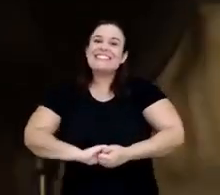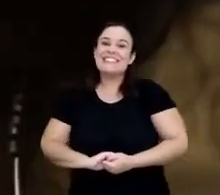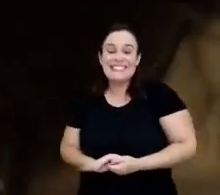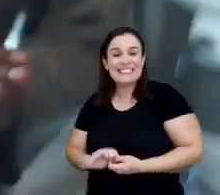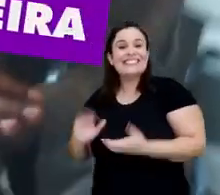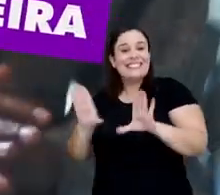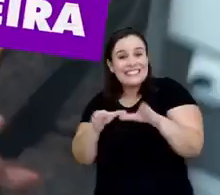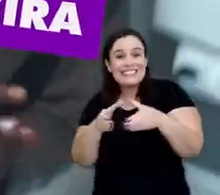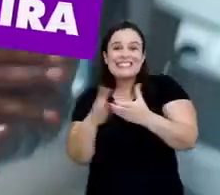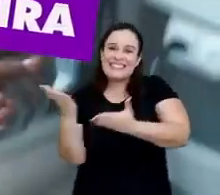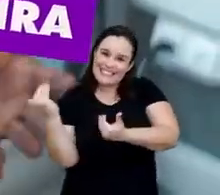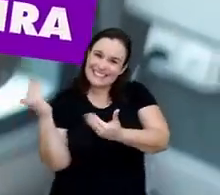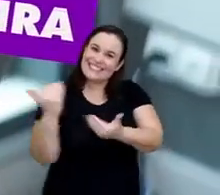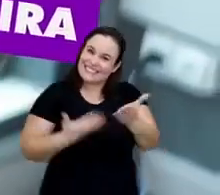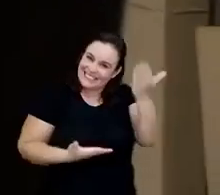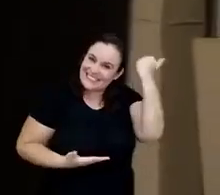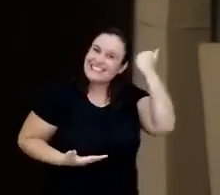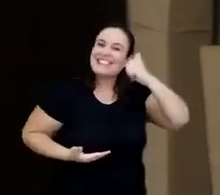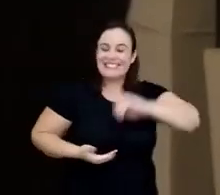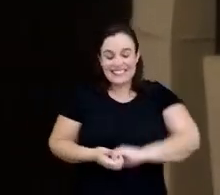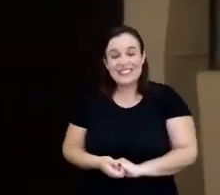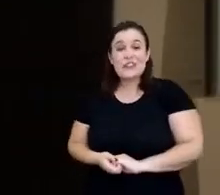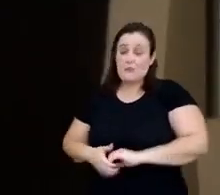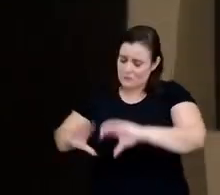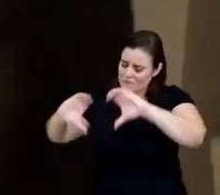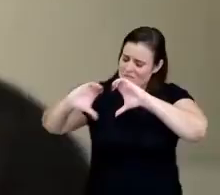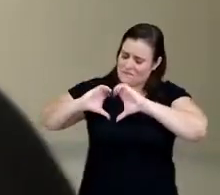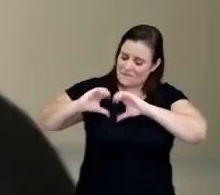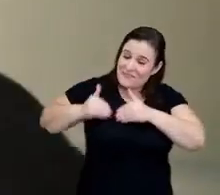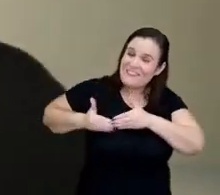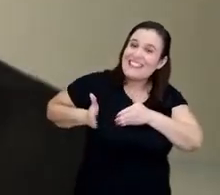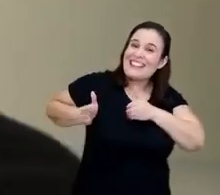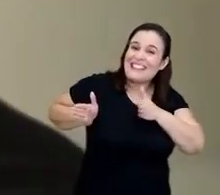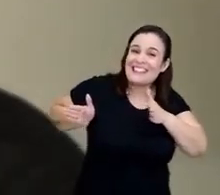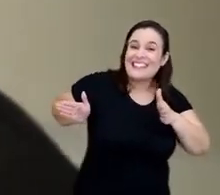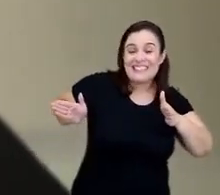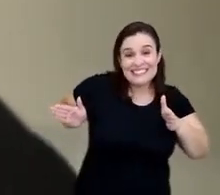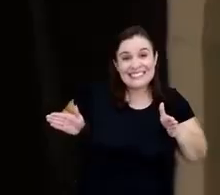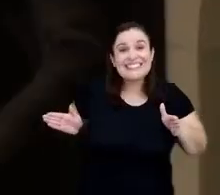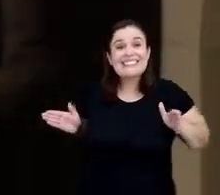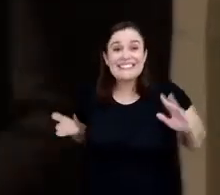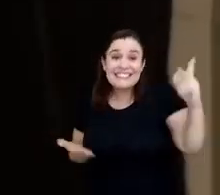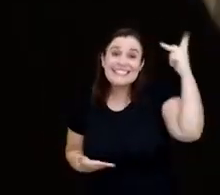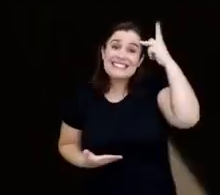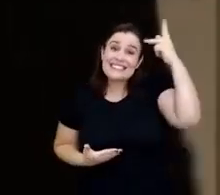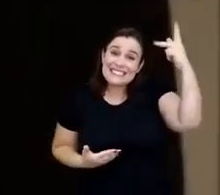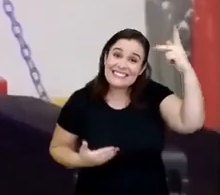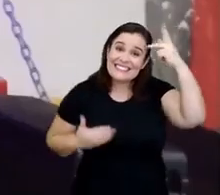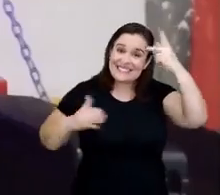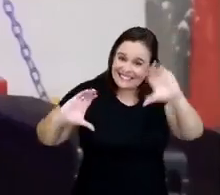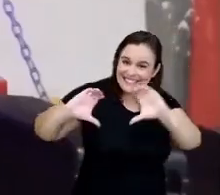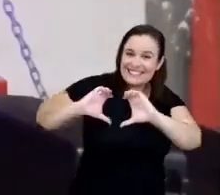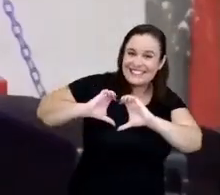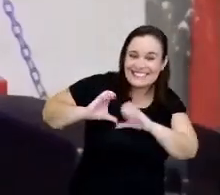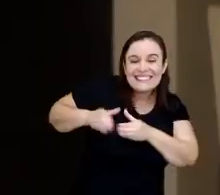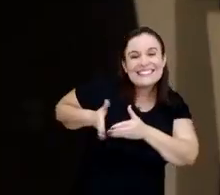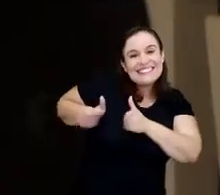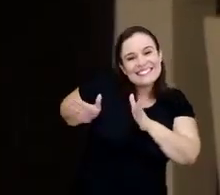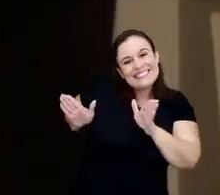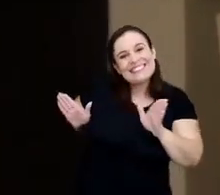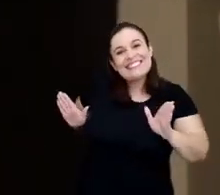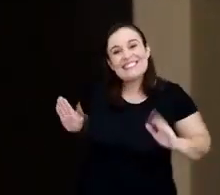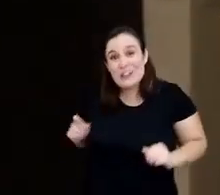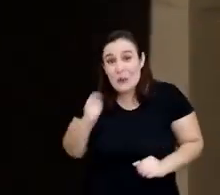Vamos lá, juventude! Abre o coração! Abre o coração, São Paulo!